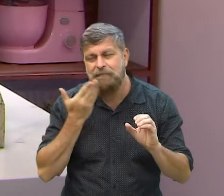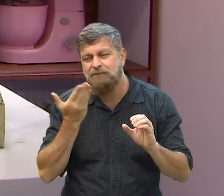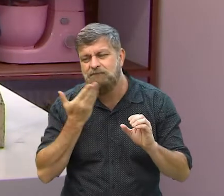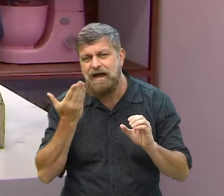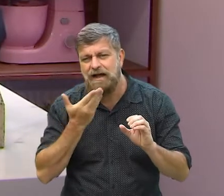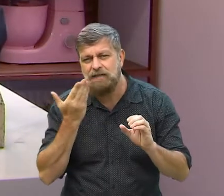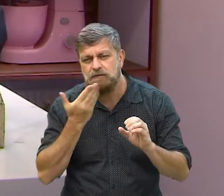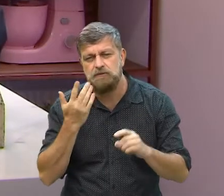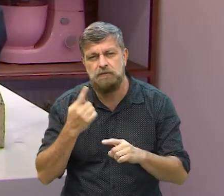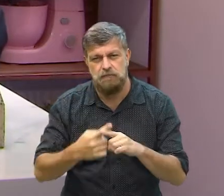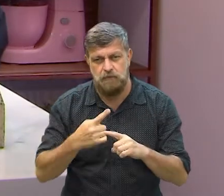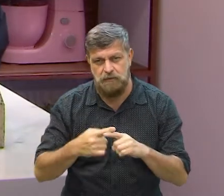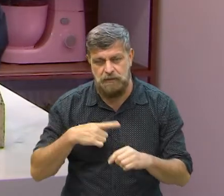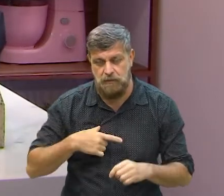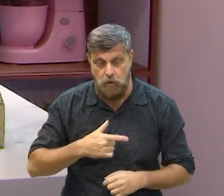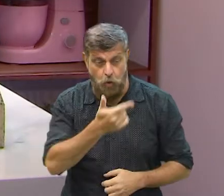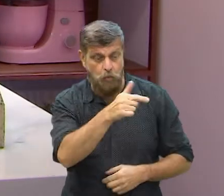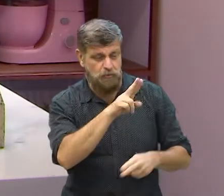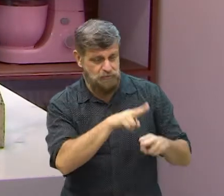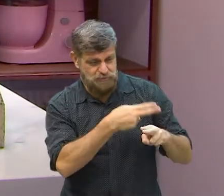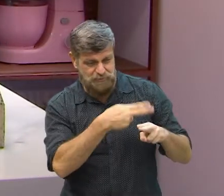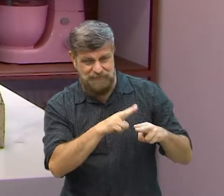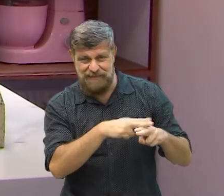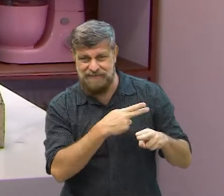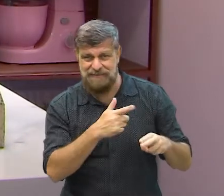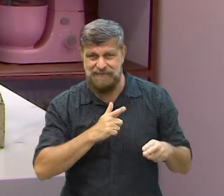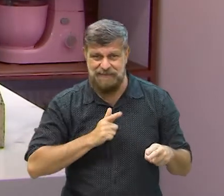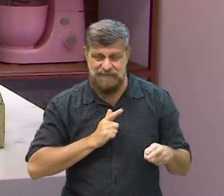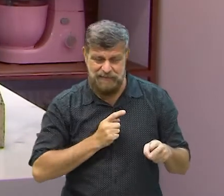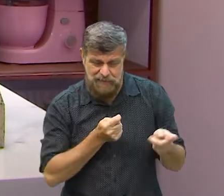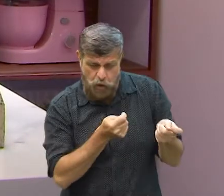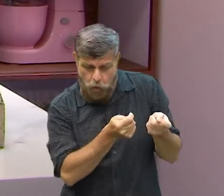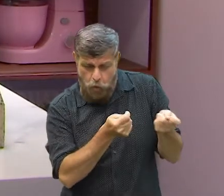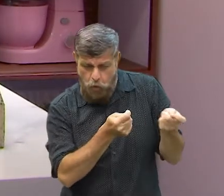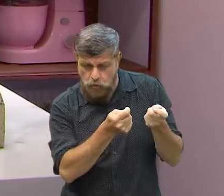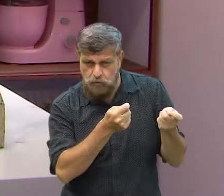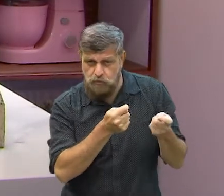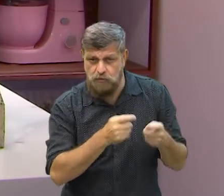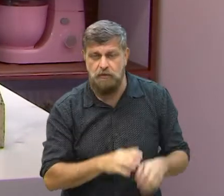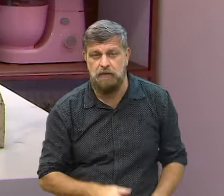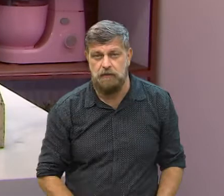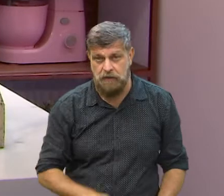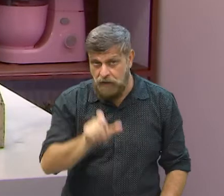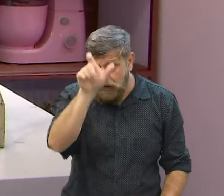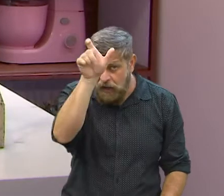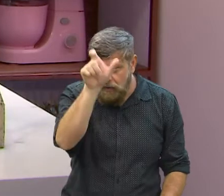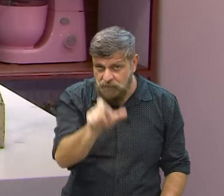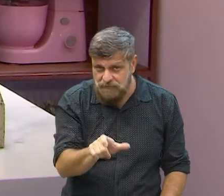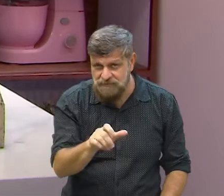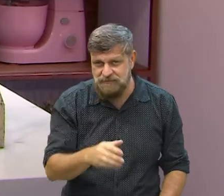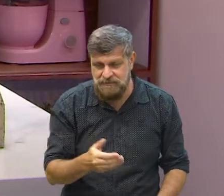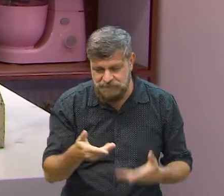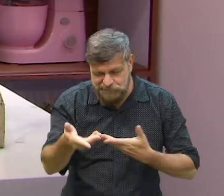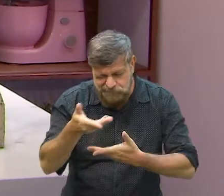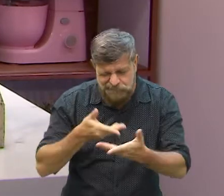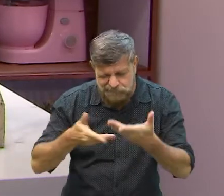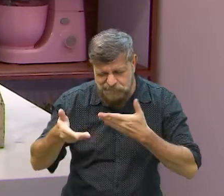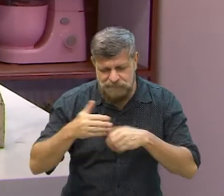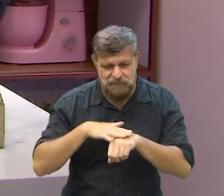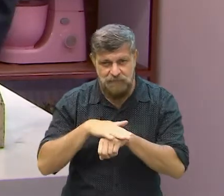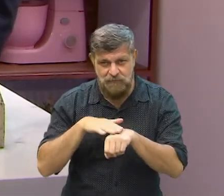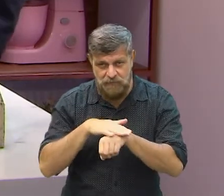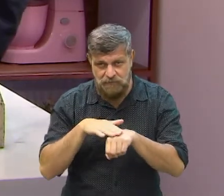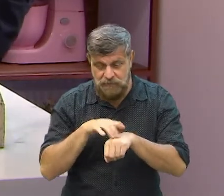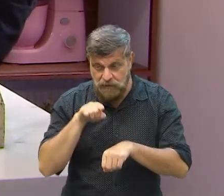porque o outro chocolate requer ali uma temperagem, sim, né? Mas você em off, aqui na hora da gravação,